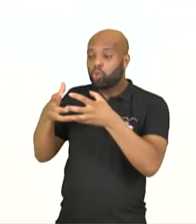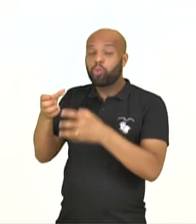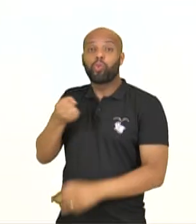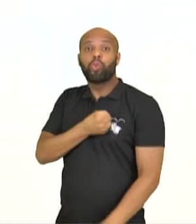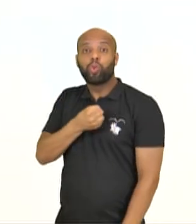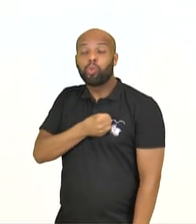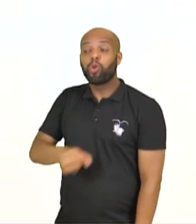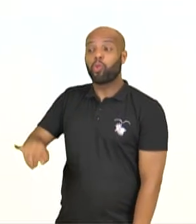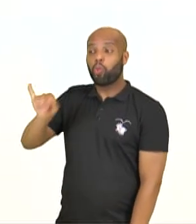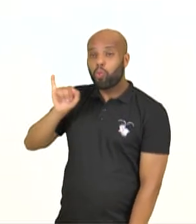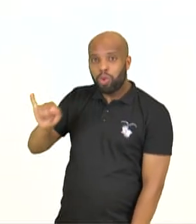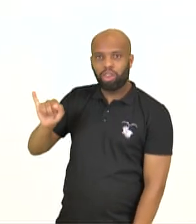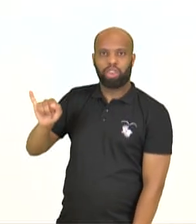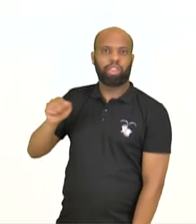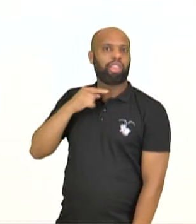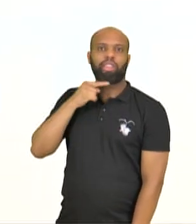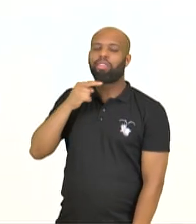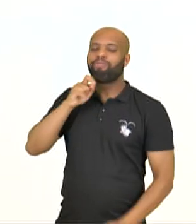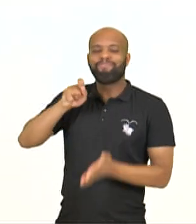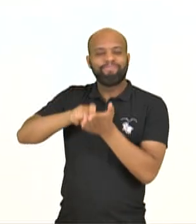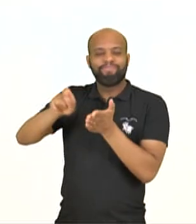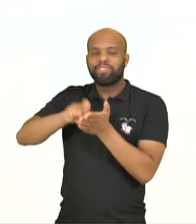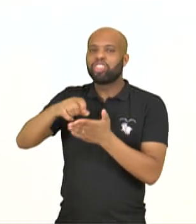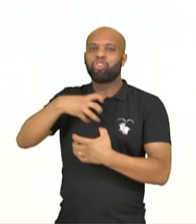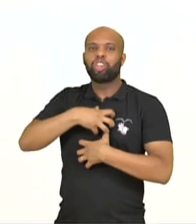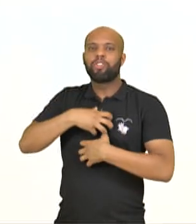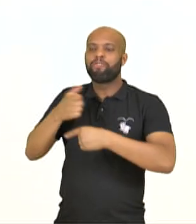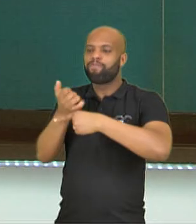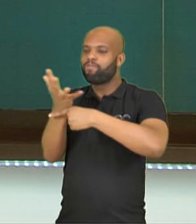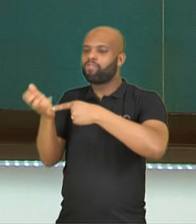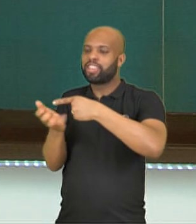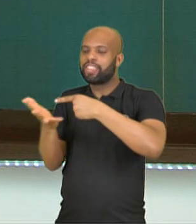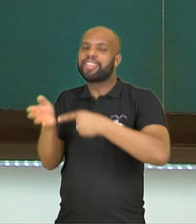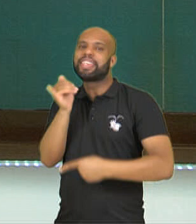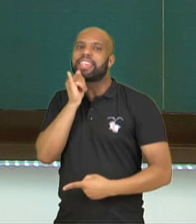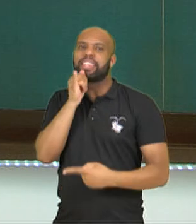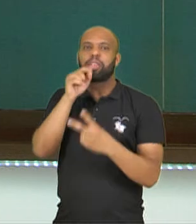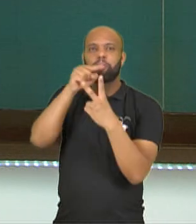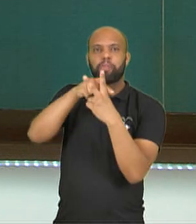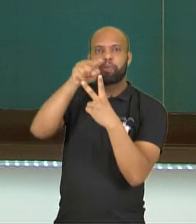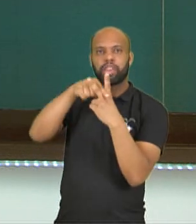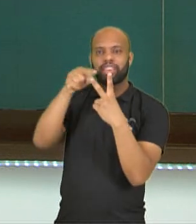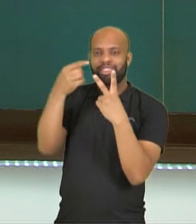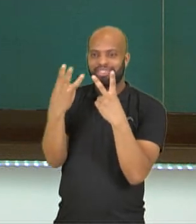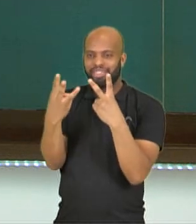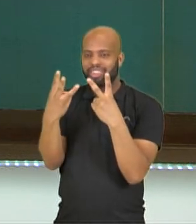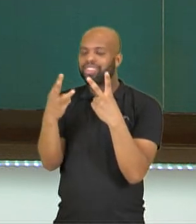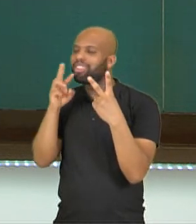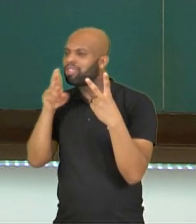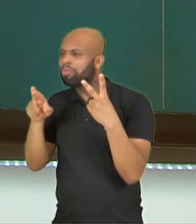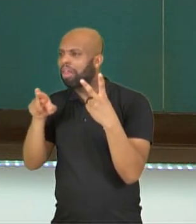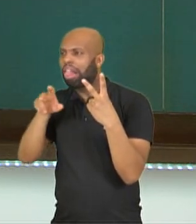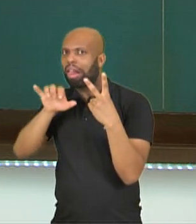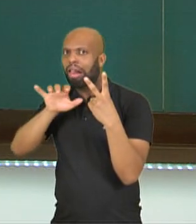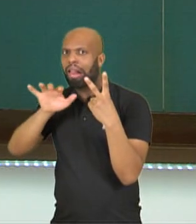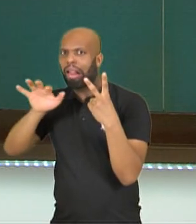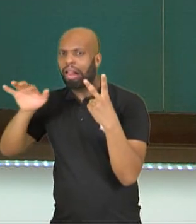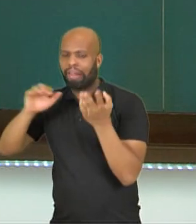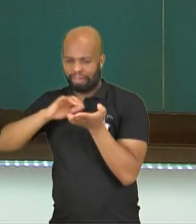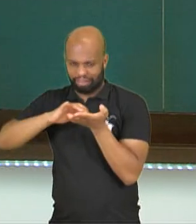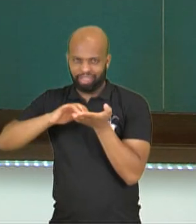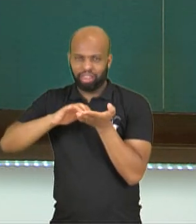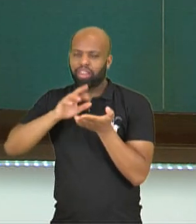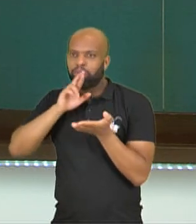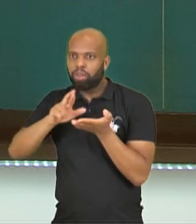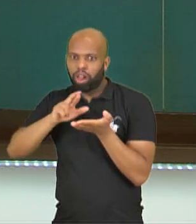aqueles que a gente não consegue escrever na forma de fração. É aquela, por exemplo, raiz de 3, que você digita na calculadora e enche o visor da calculadora